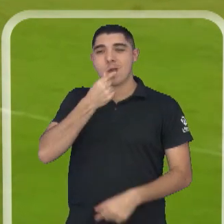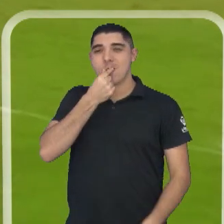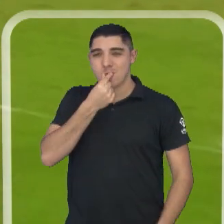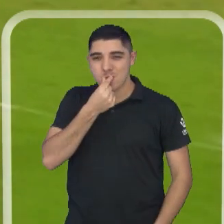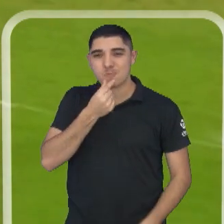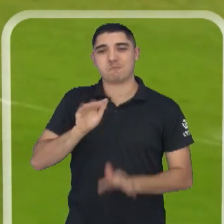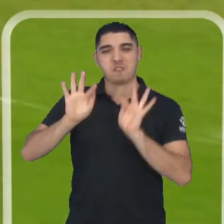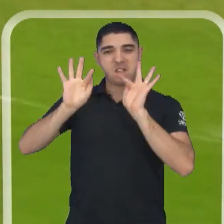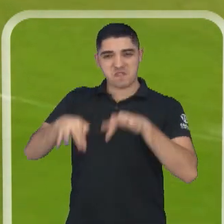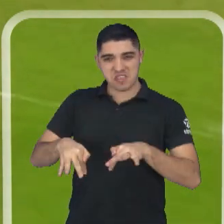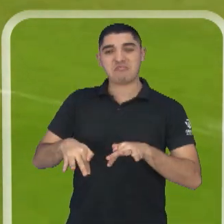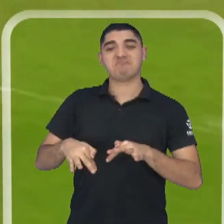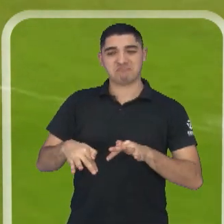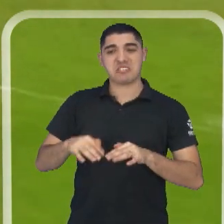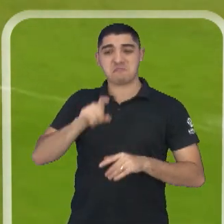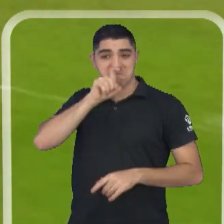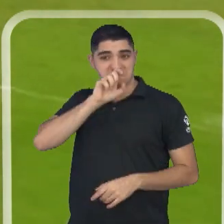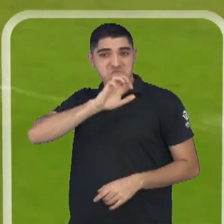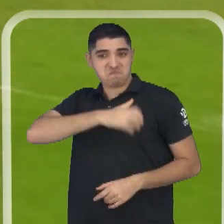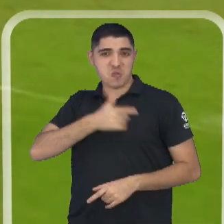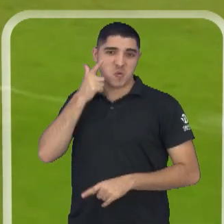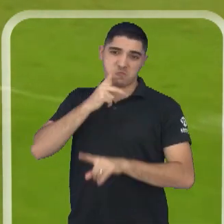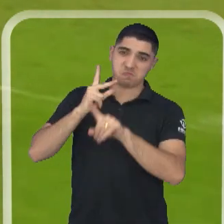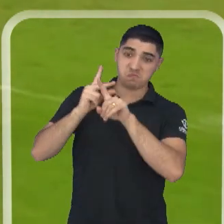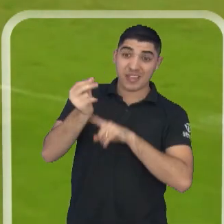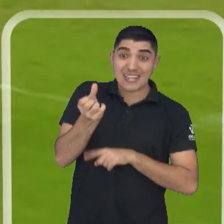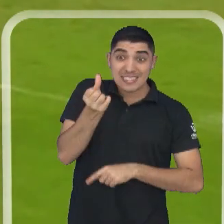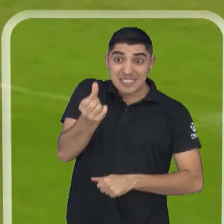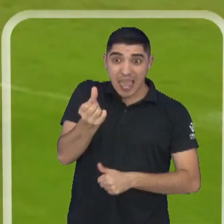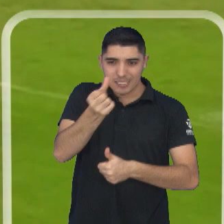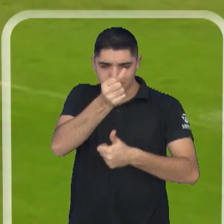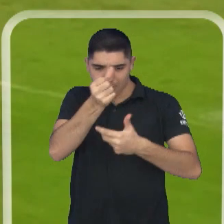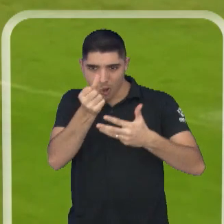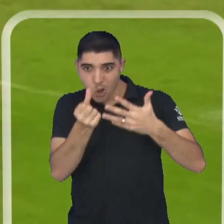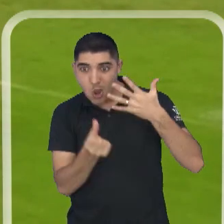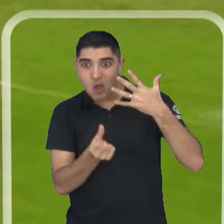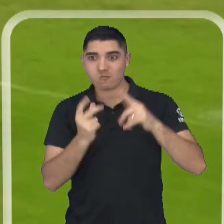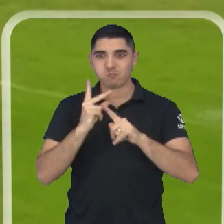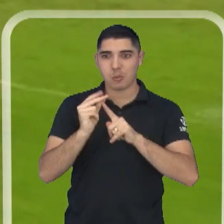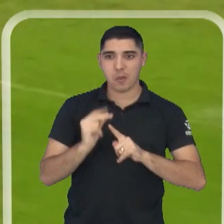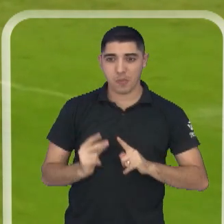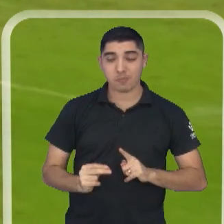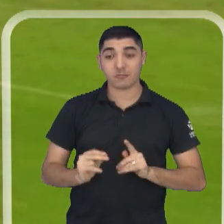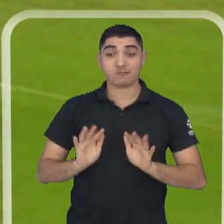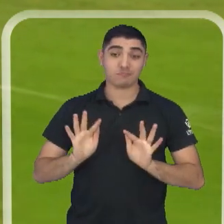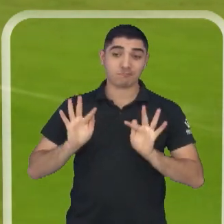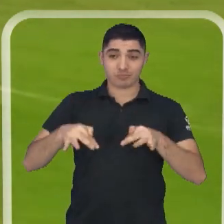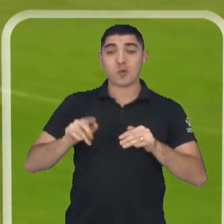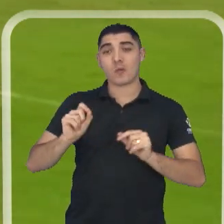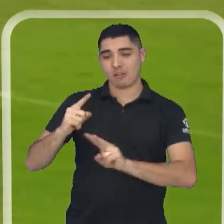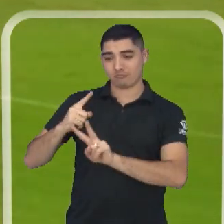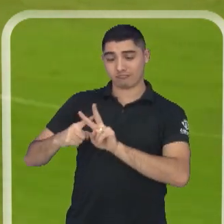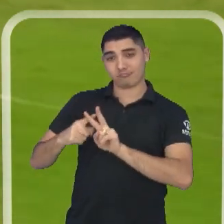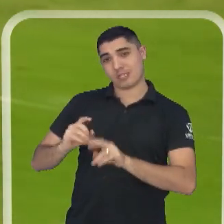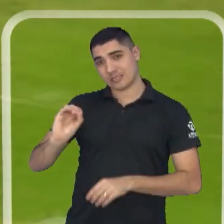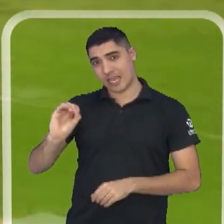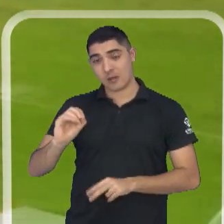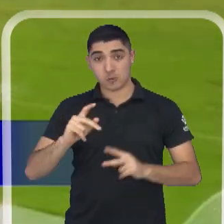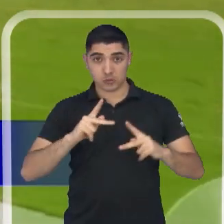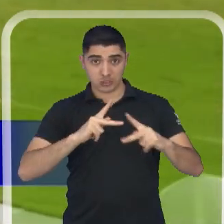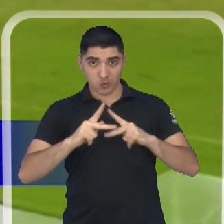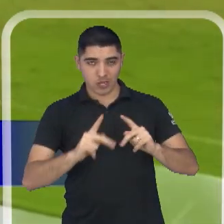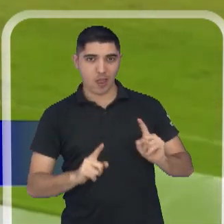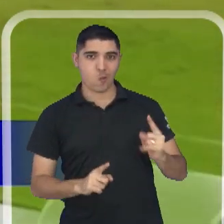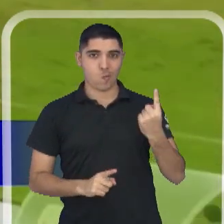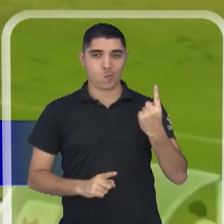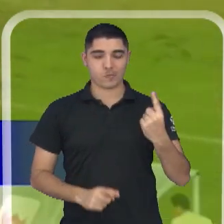nada. Vitória garantida, a 6ª consecutiva. Final na Arena Capivari. Capivariano 0, São José